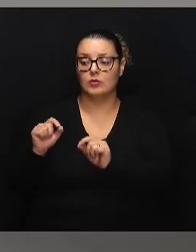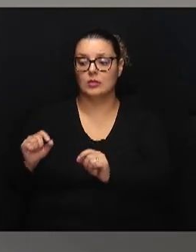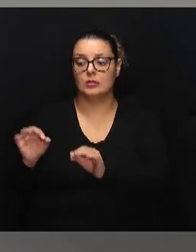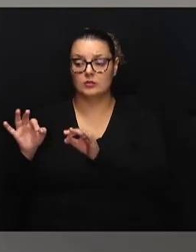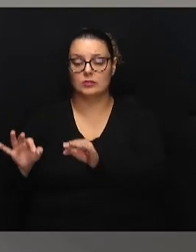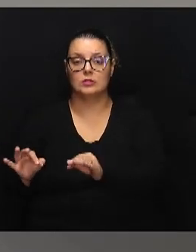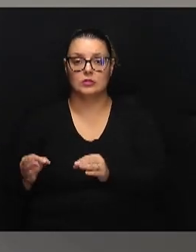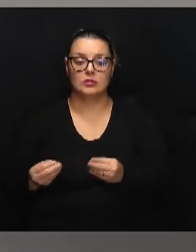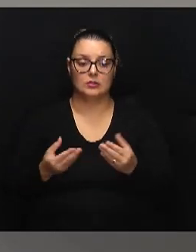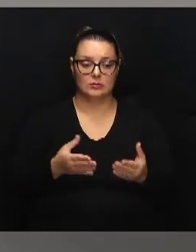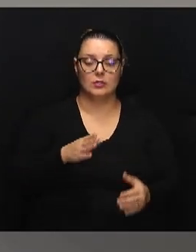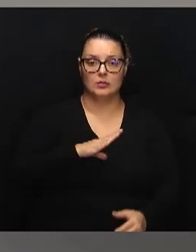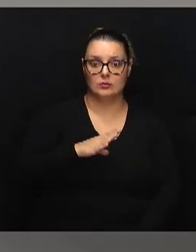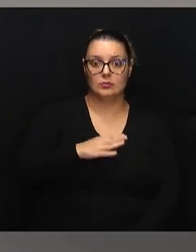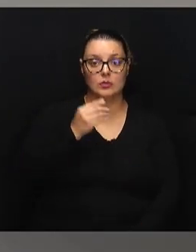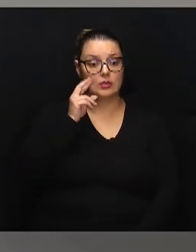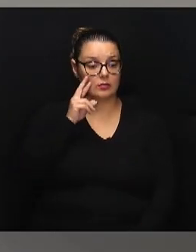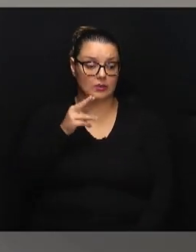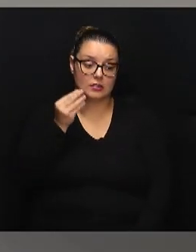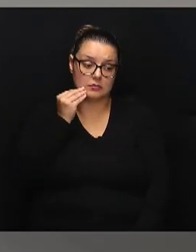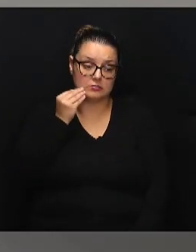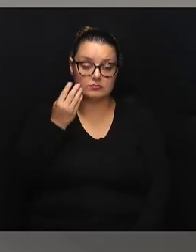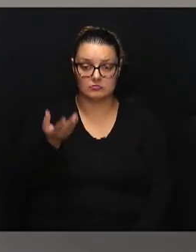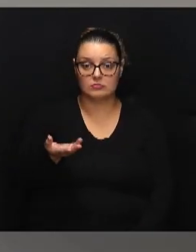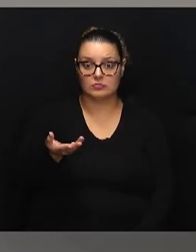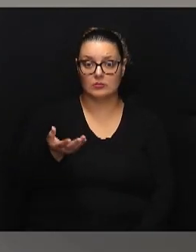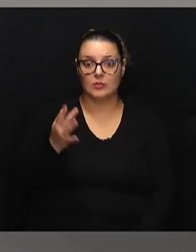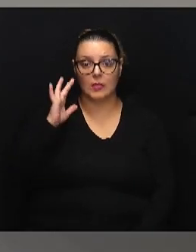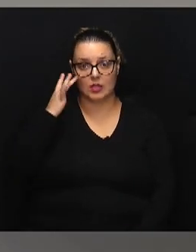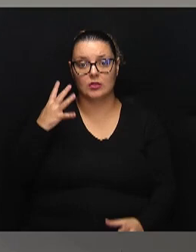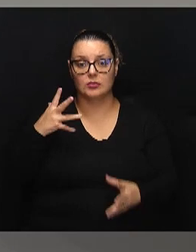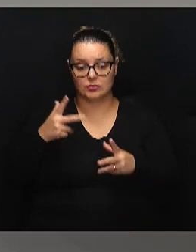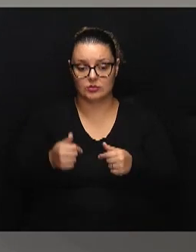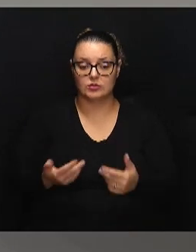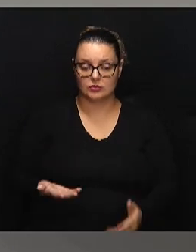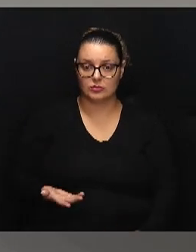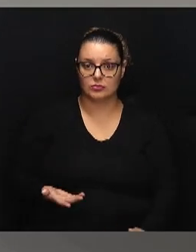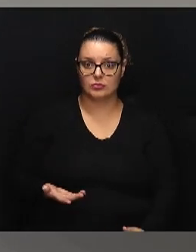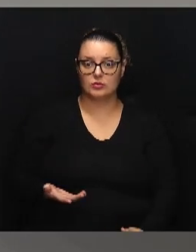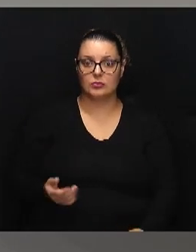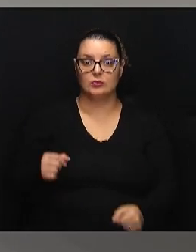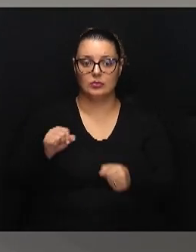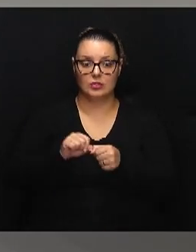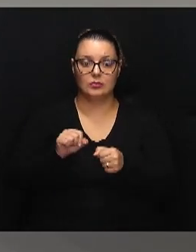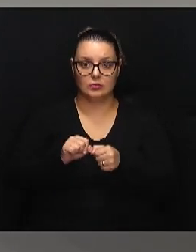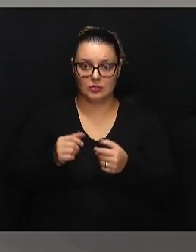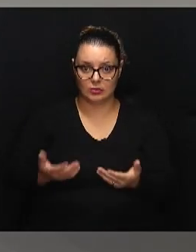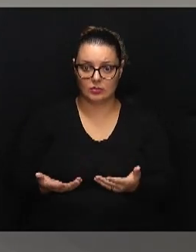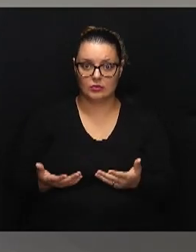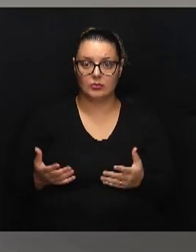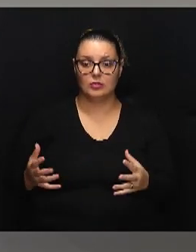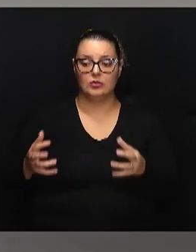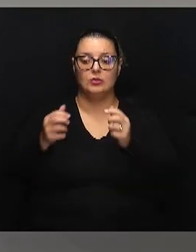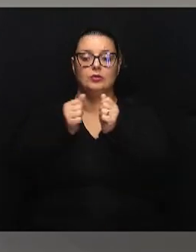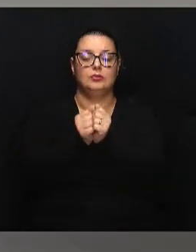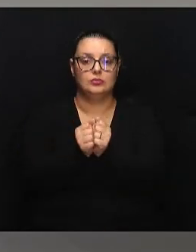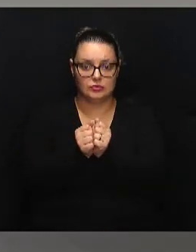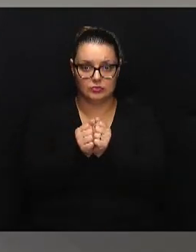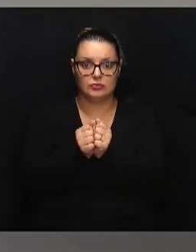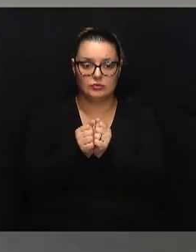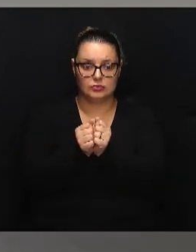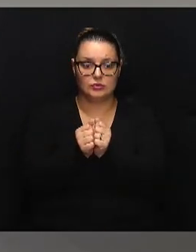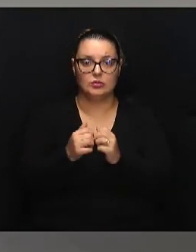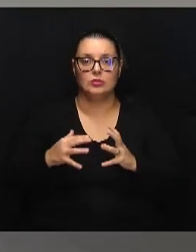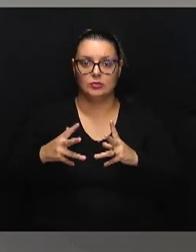para os municípios, ver se funciona. Eu acho que tudo que for feito através de um conjunto aqui, somando